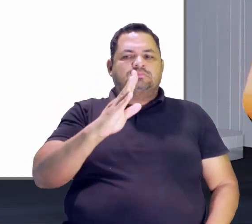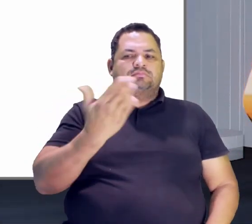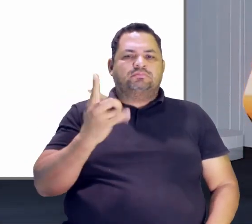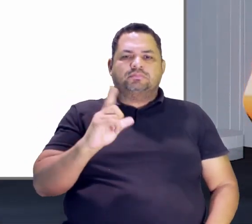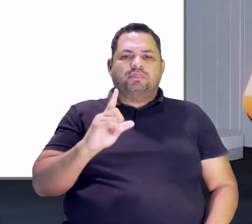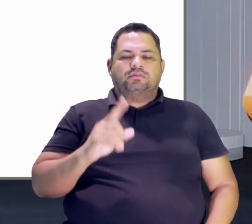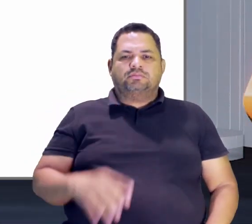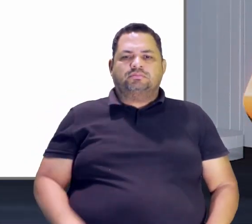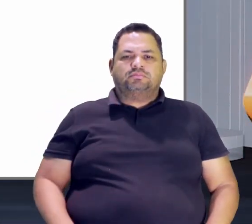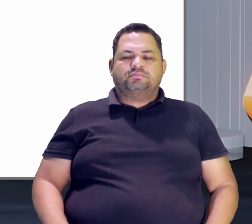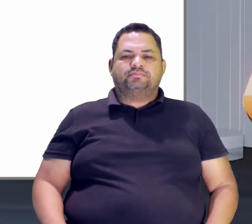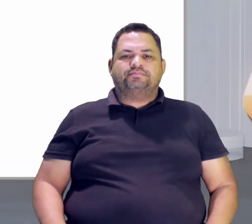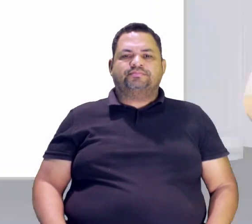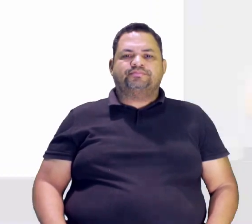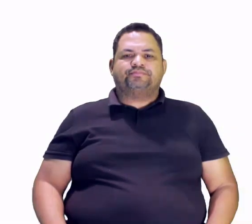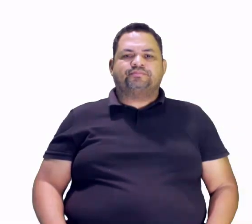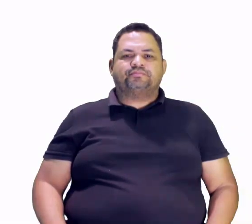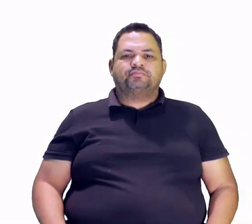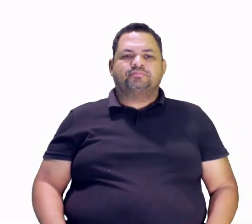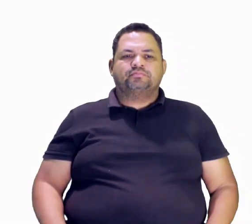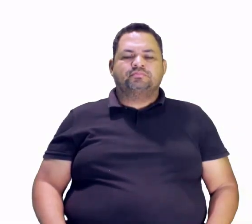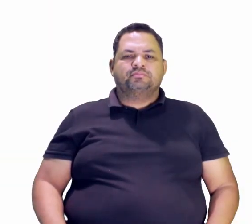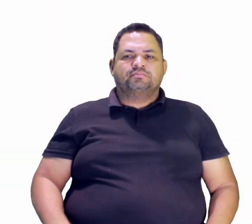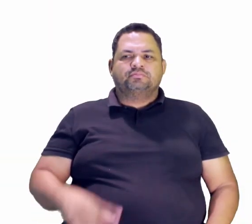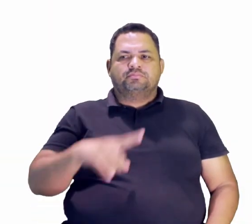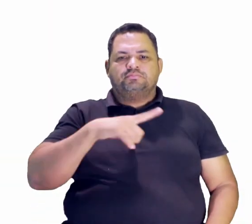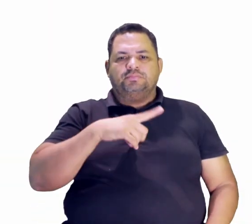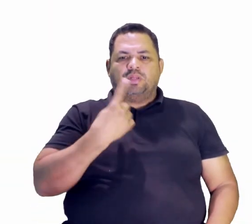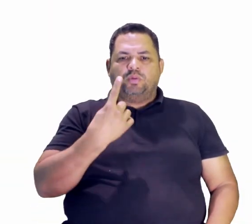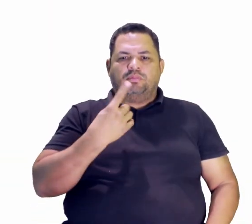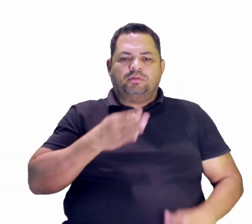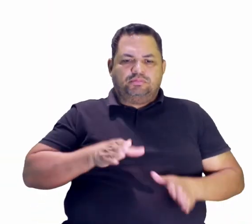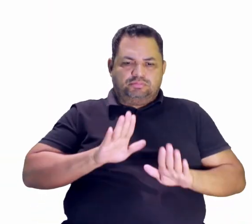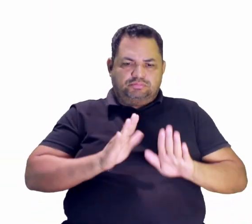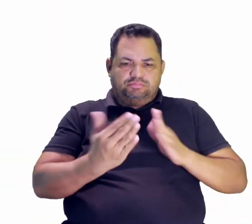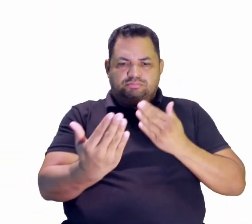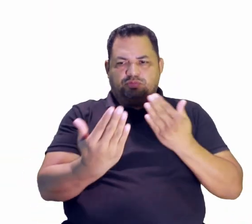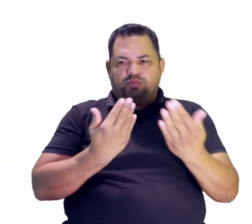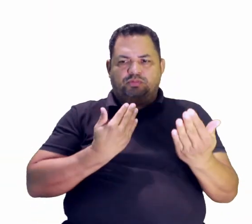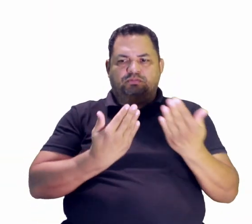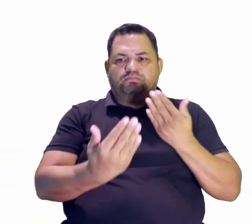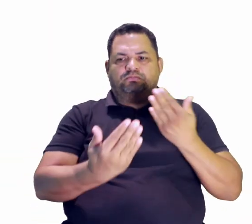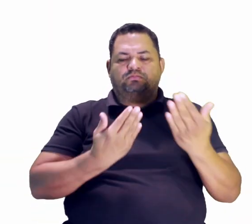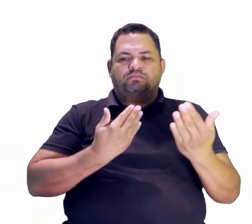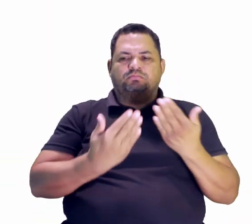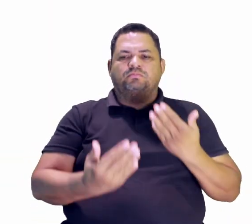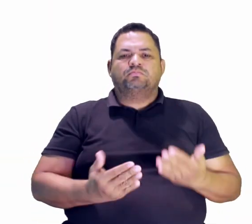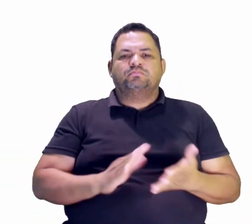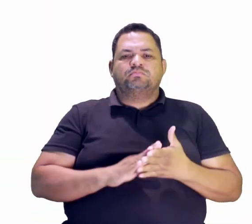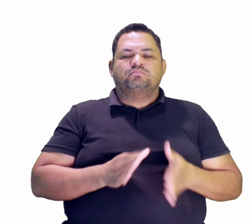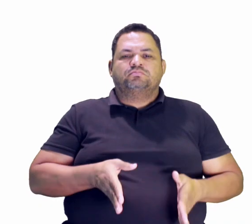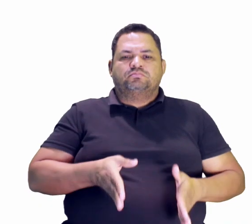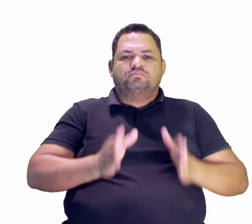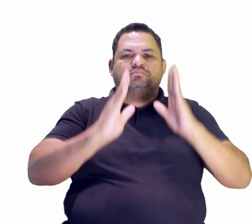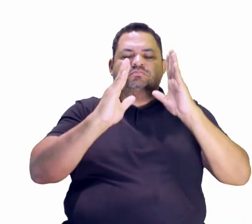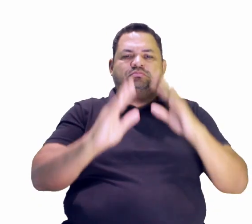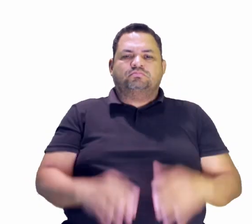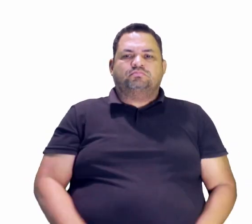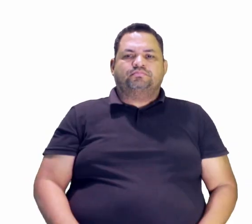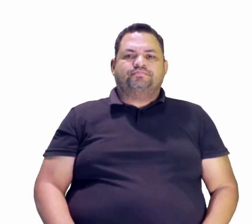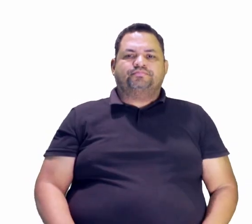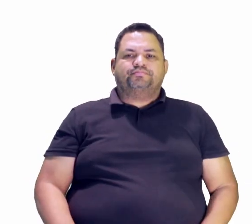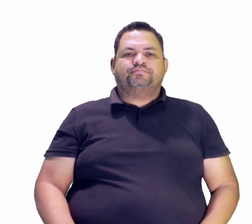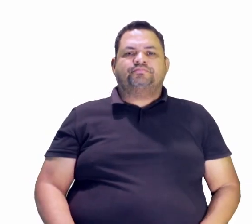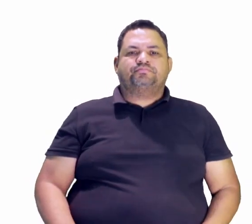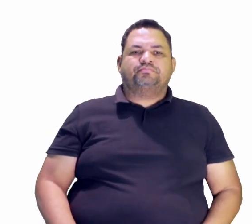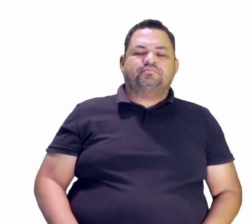o sentido. Vamos lá, então. Se só tem uma estrada, o carro tem que percorrer aquela estrada, né? É a direção, mas o sentido pode ter ido para um lado